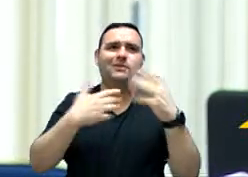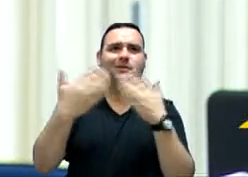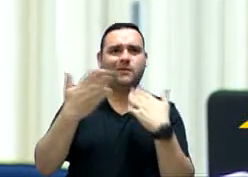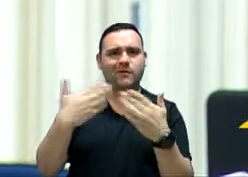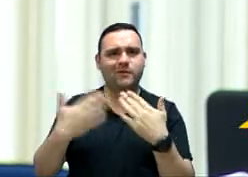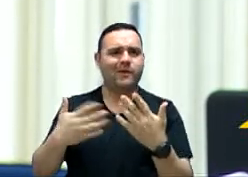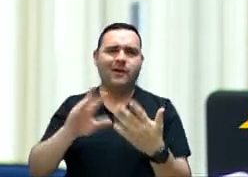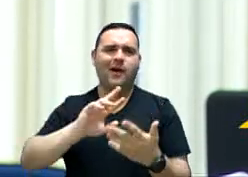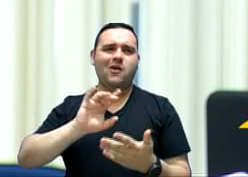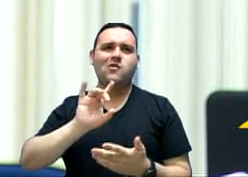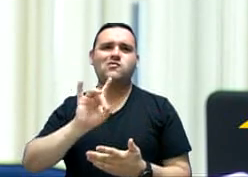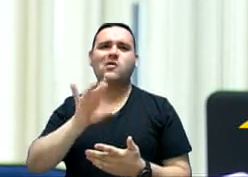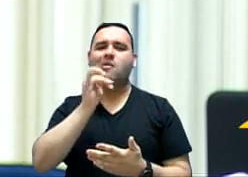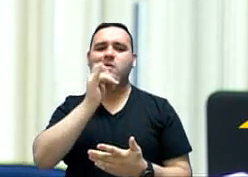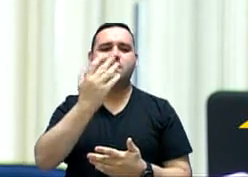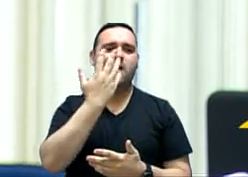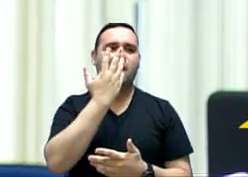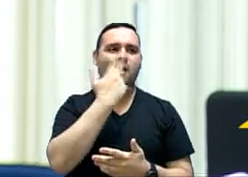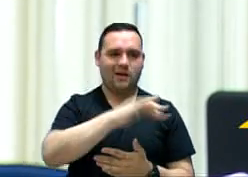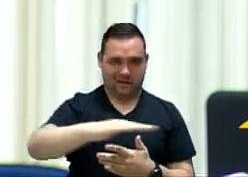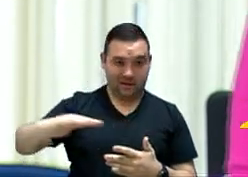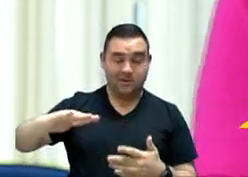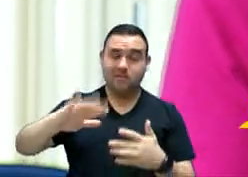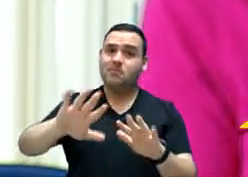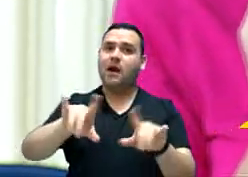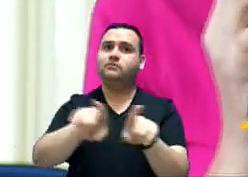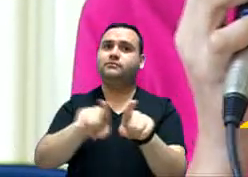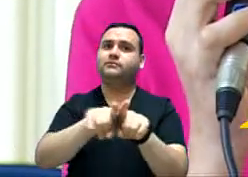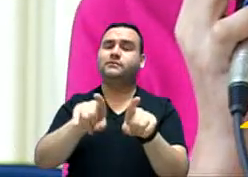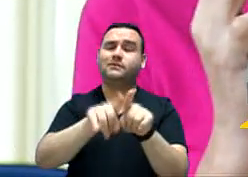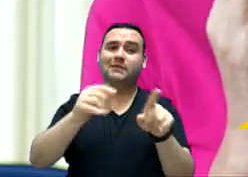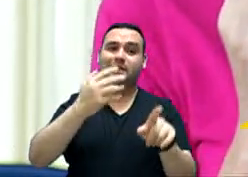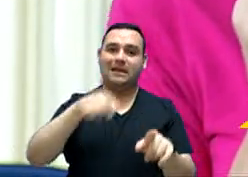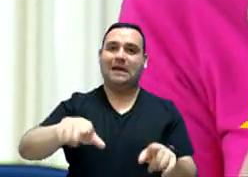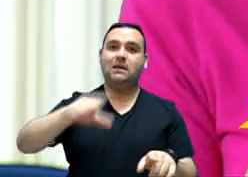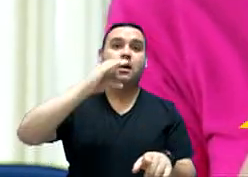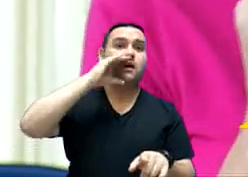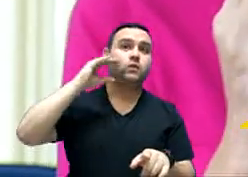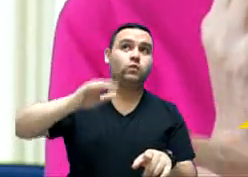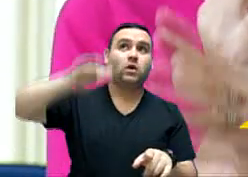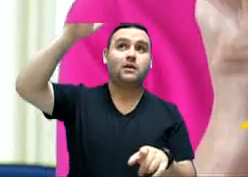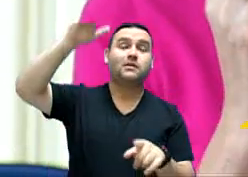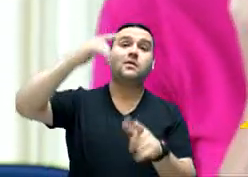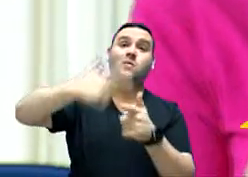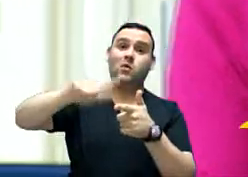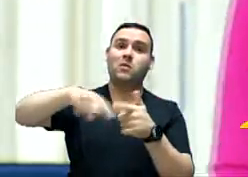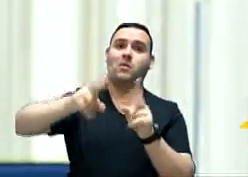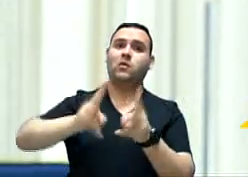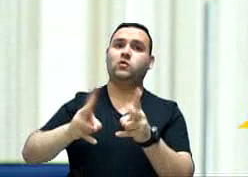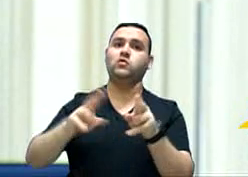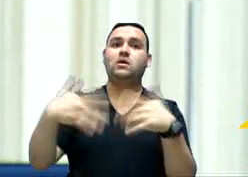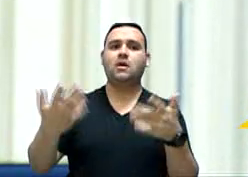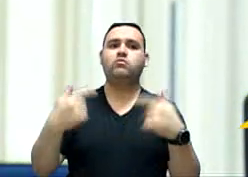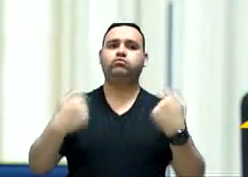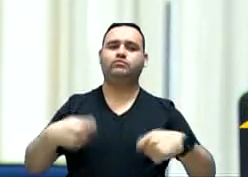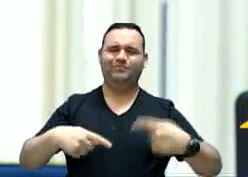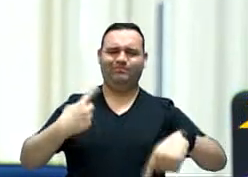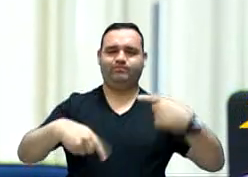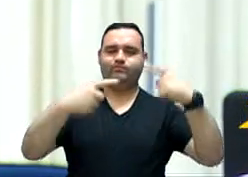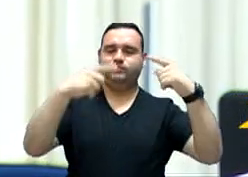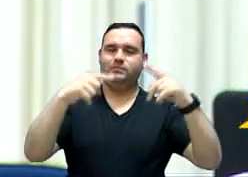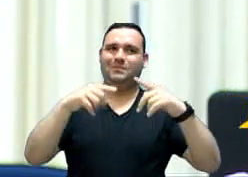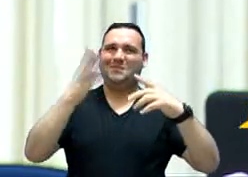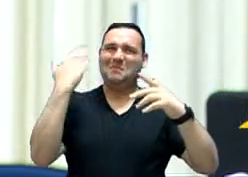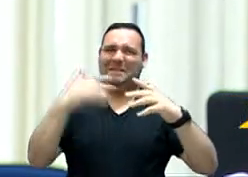colocado, não só na criança, mas também quando as crianças ela está na fase adulta, o problema ele permanece. Então, temos que tratar logo